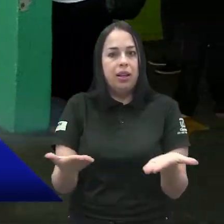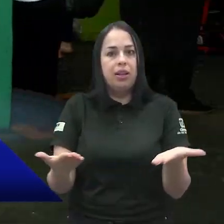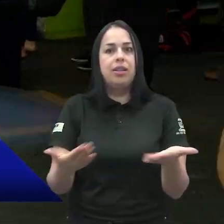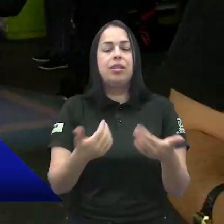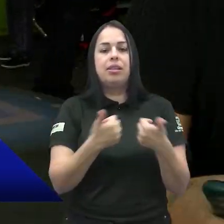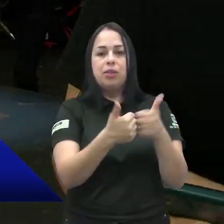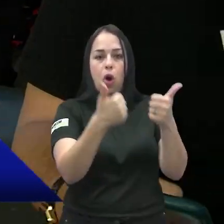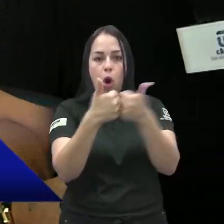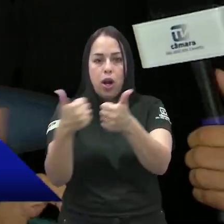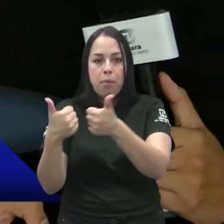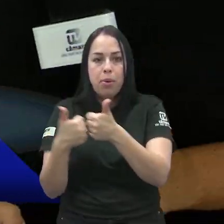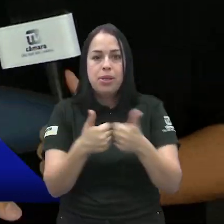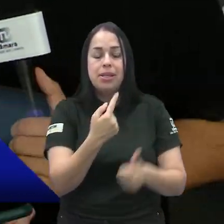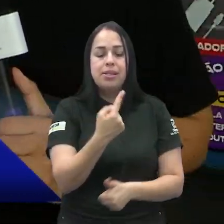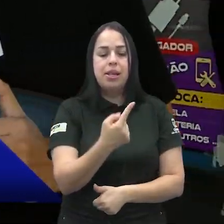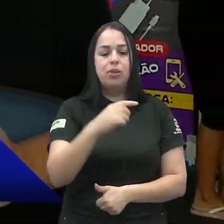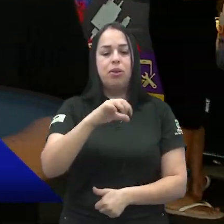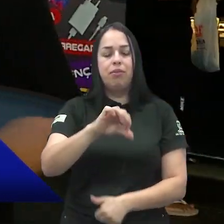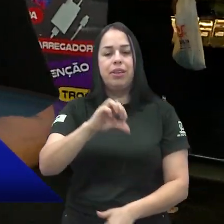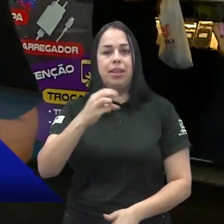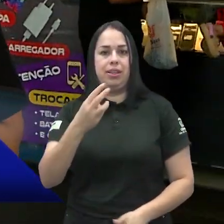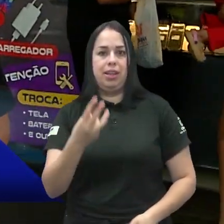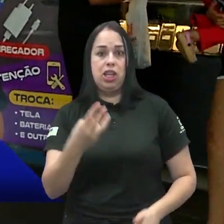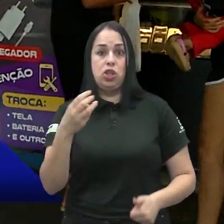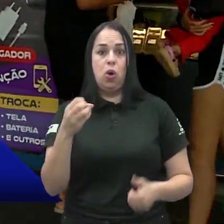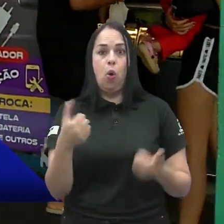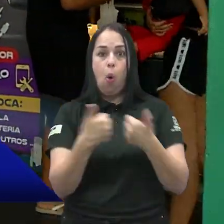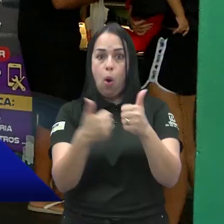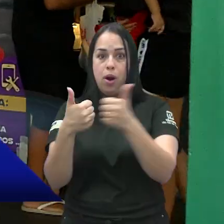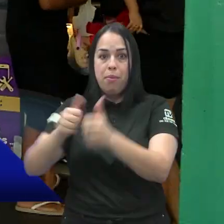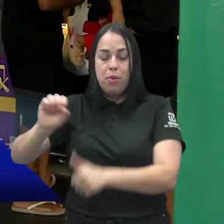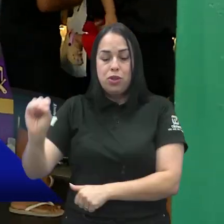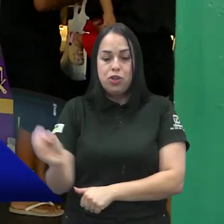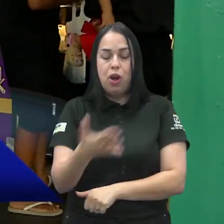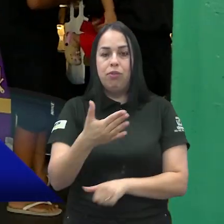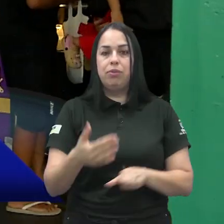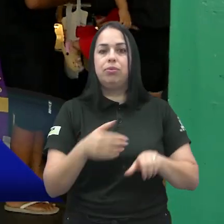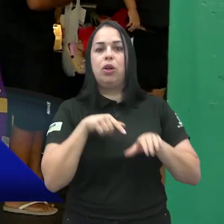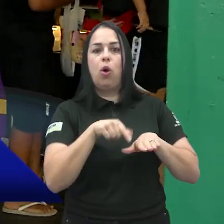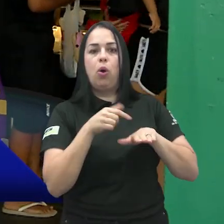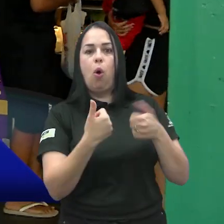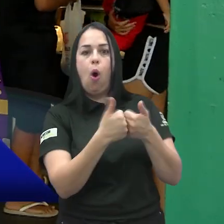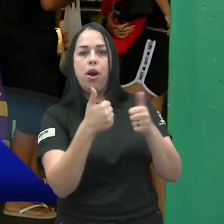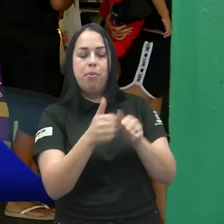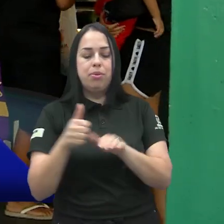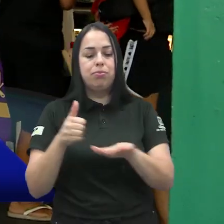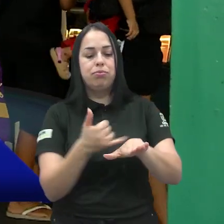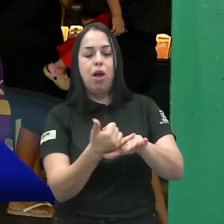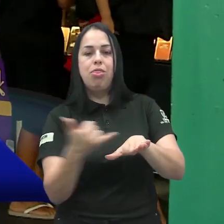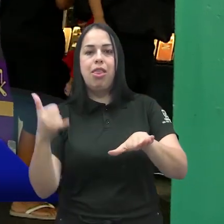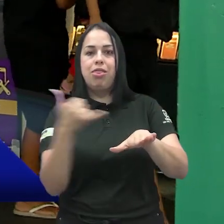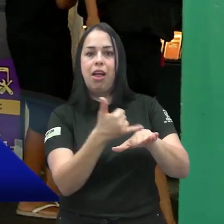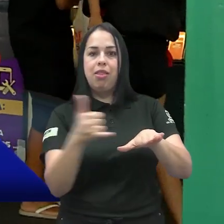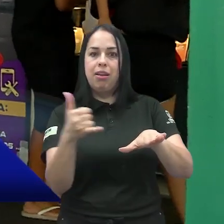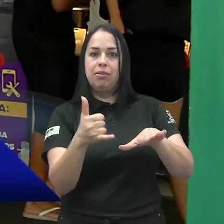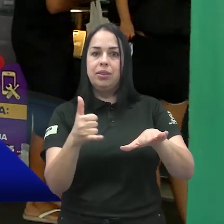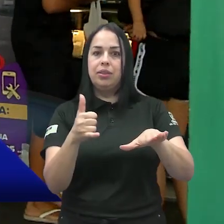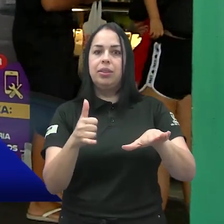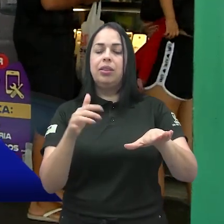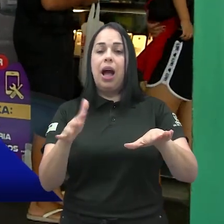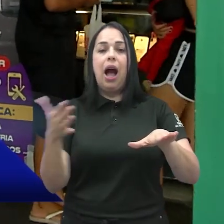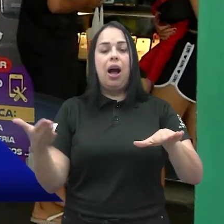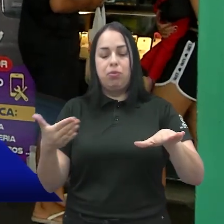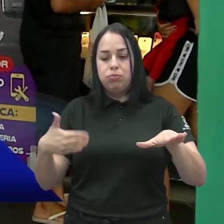193 novos ônibus foram incorporados à frota elétrica, né? Já que São José dos Campos